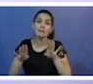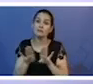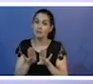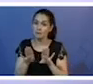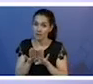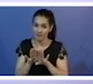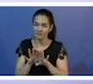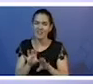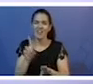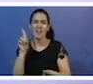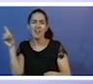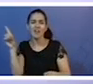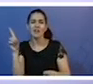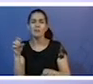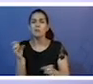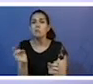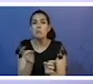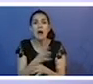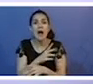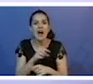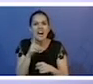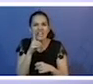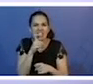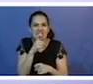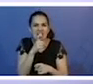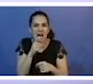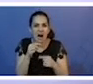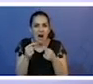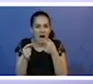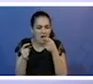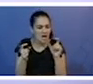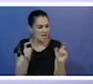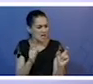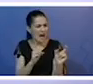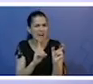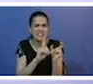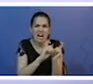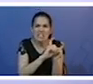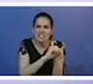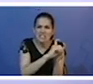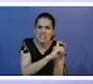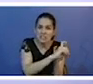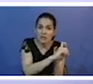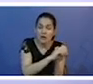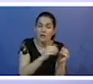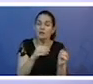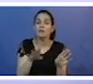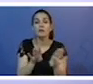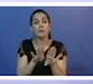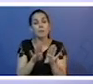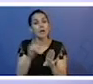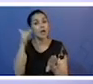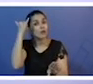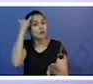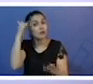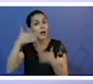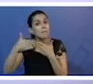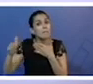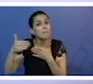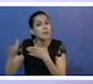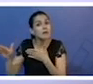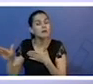sua função é prevenir o aparecimento de cáries e ele também evita a perda de minerais do